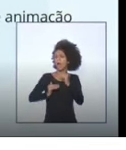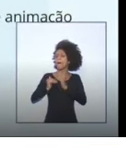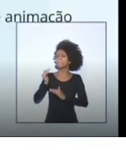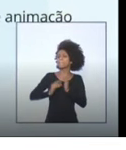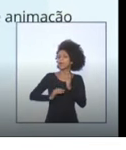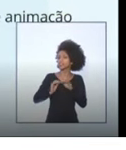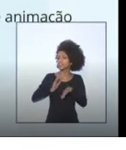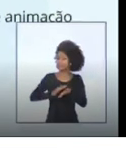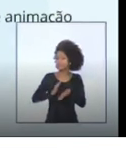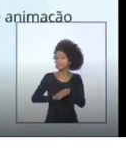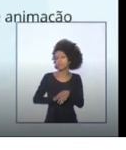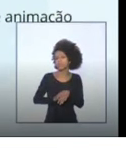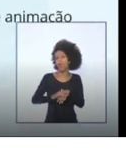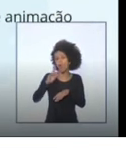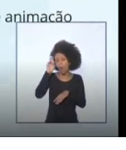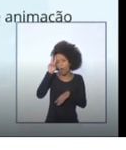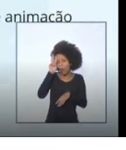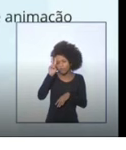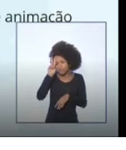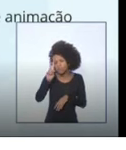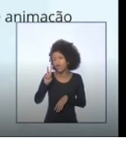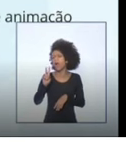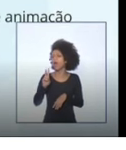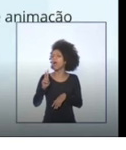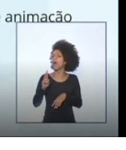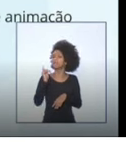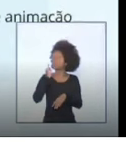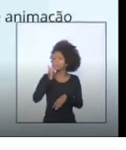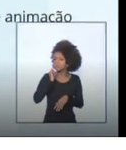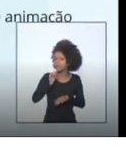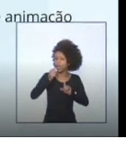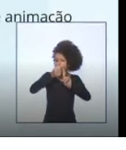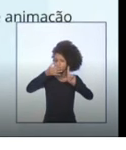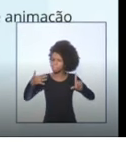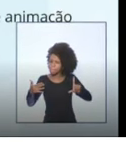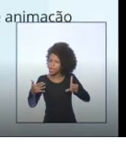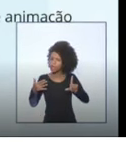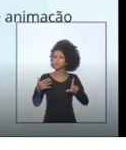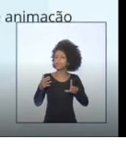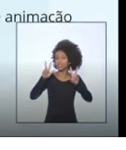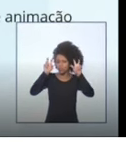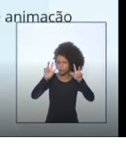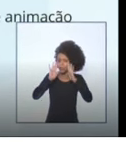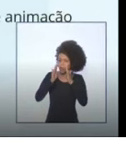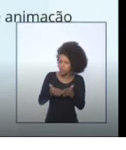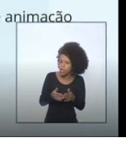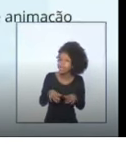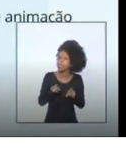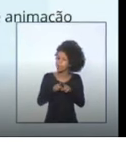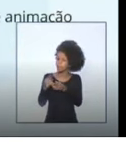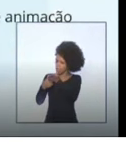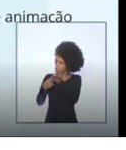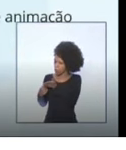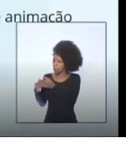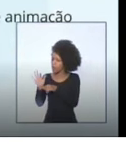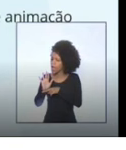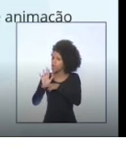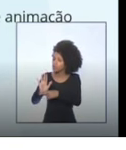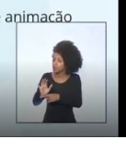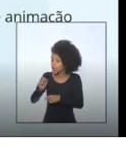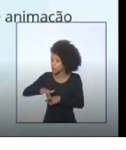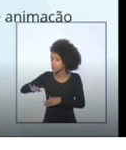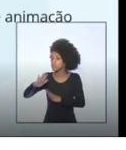tomar. Conhecemos histórias e um pequeno curta de animação sobre esse assunto e realizamos combinados que nos ajudarão a cuidar